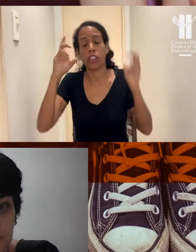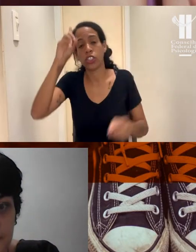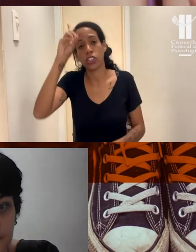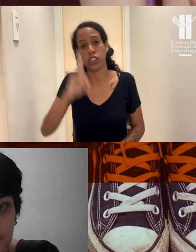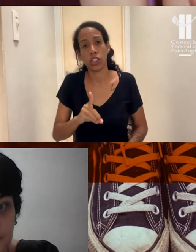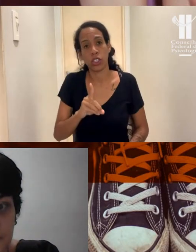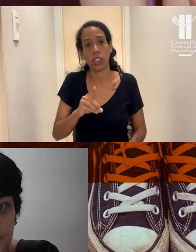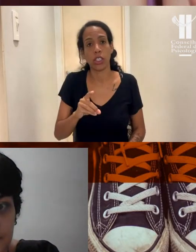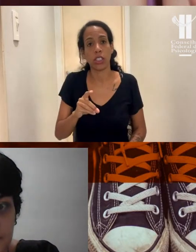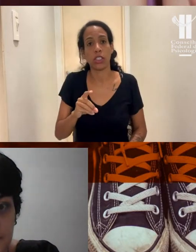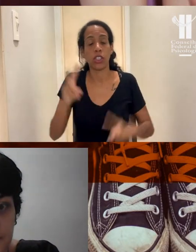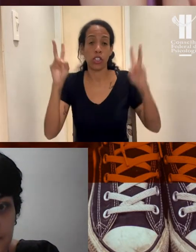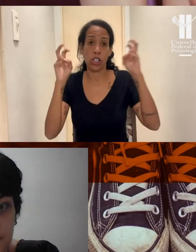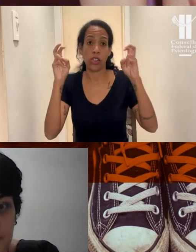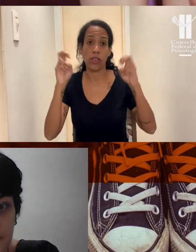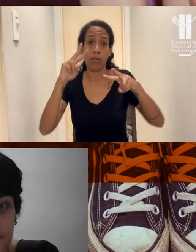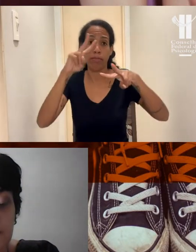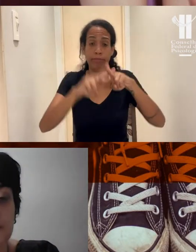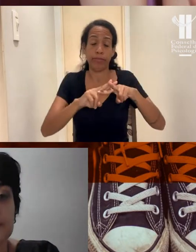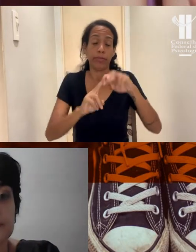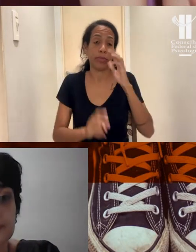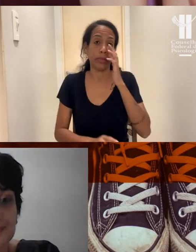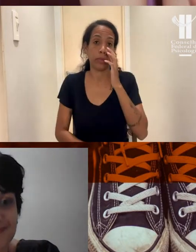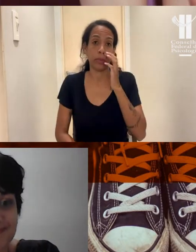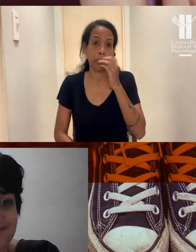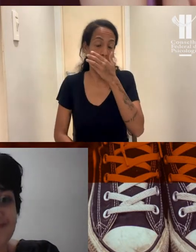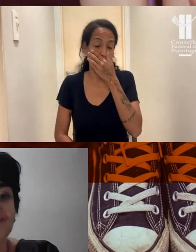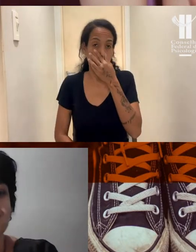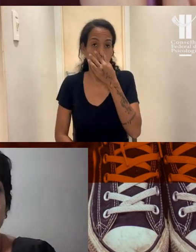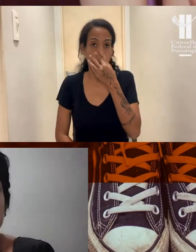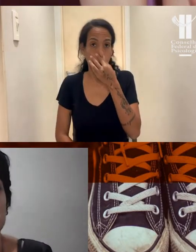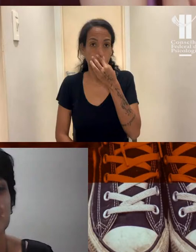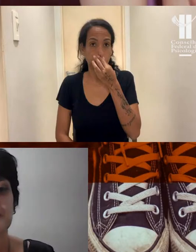no contexto socioeducativo? É contigo, Thaís.